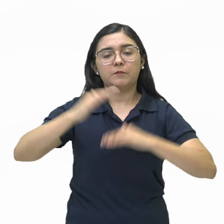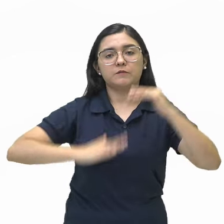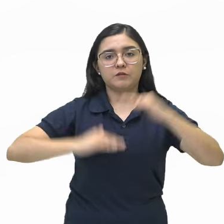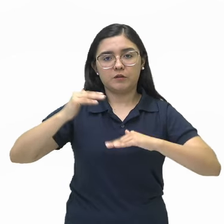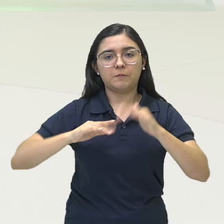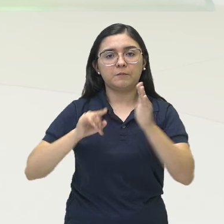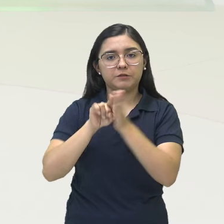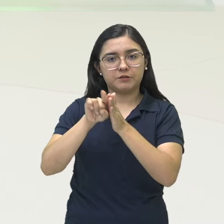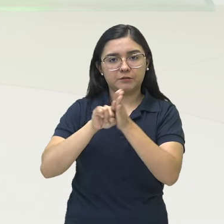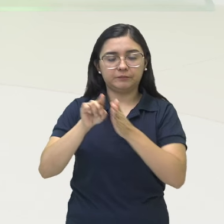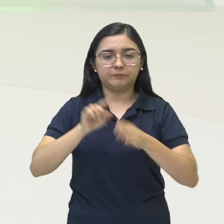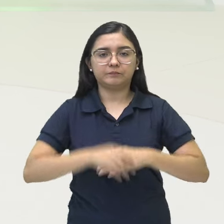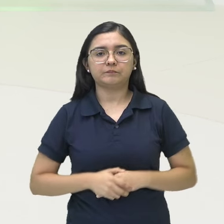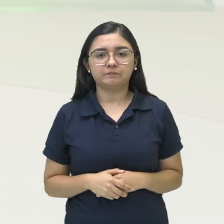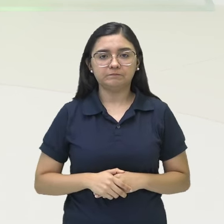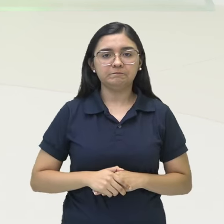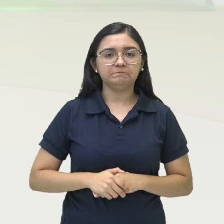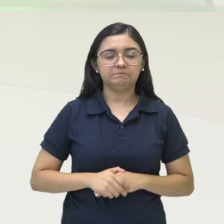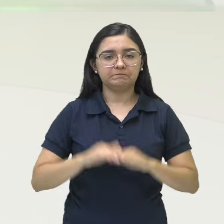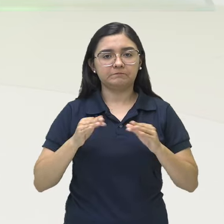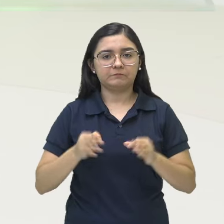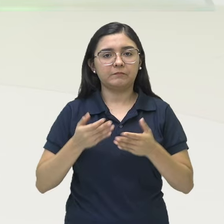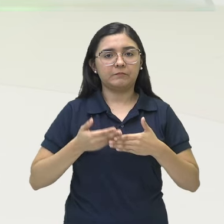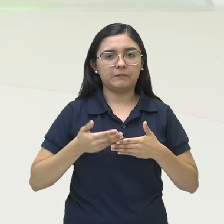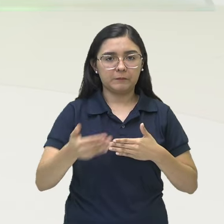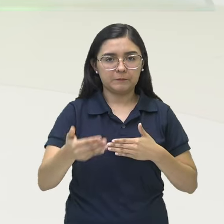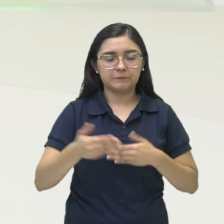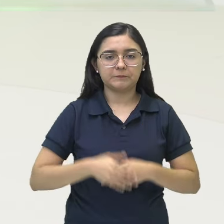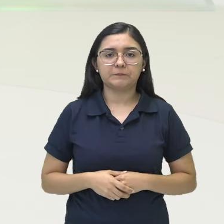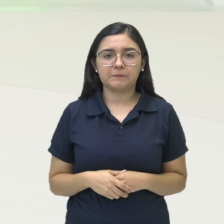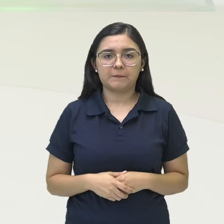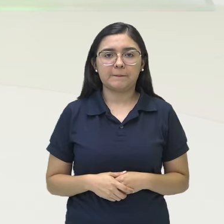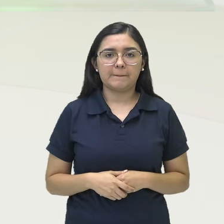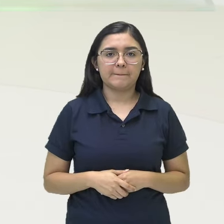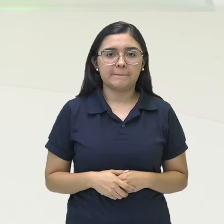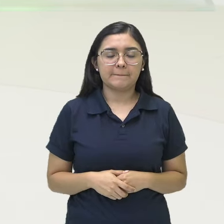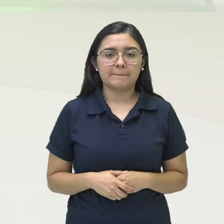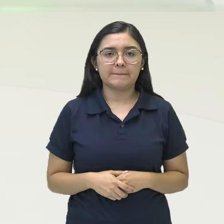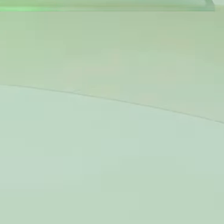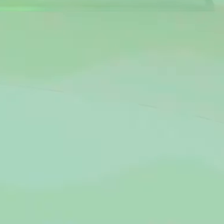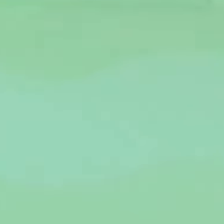o pesquisador. Então, agora vamos para a nossa aula.